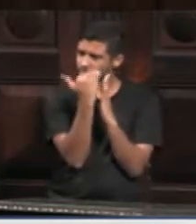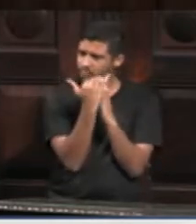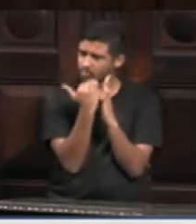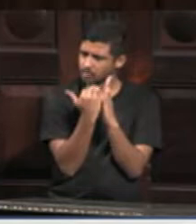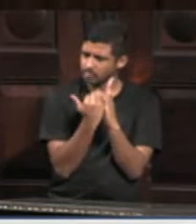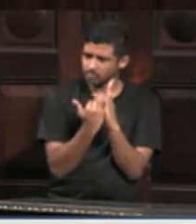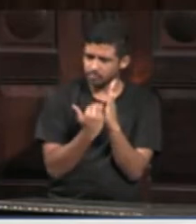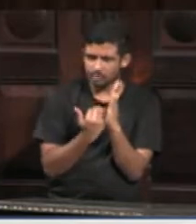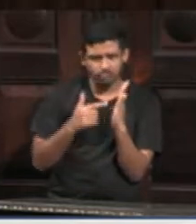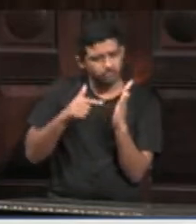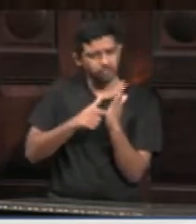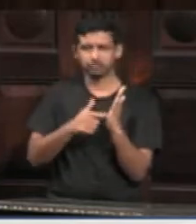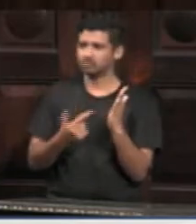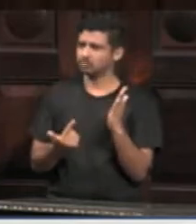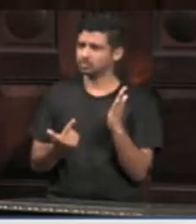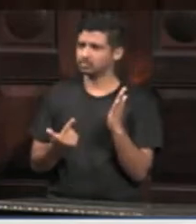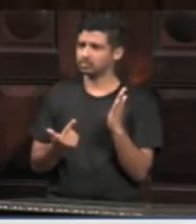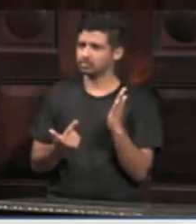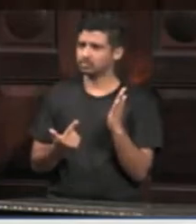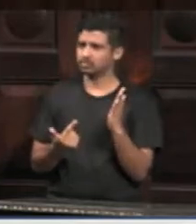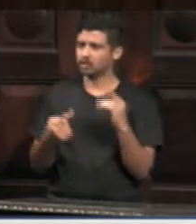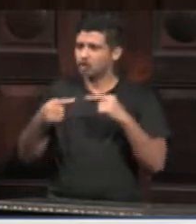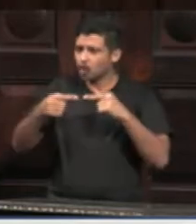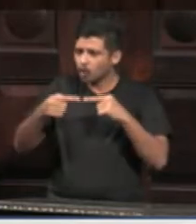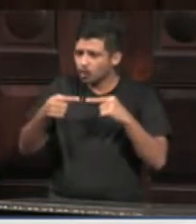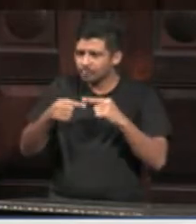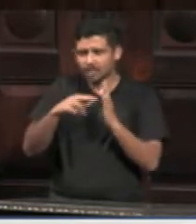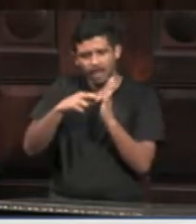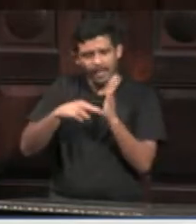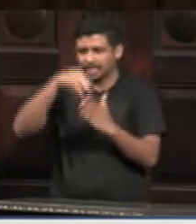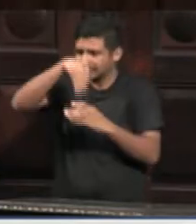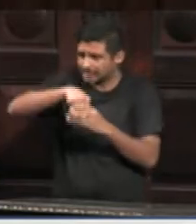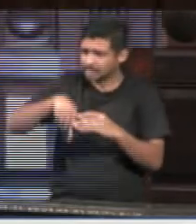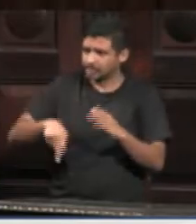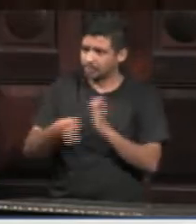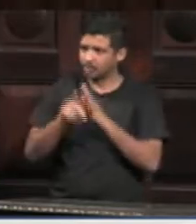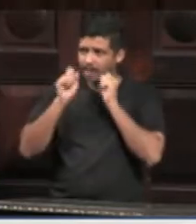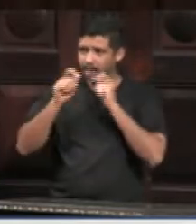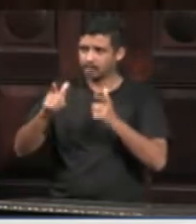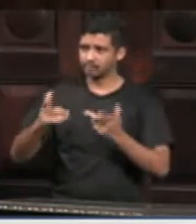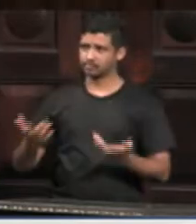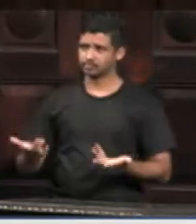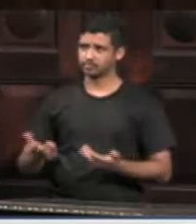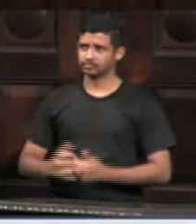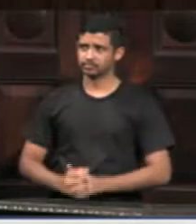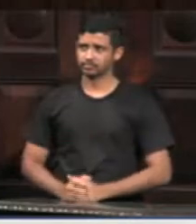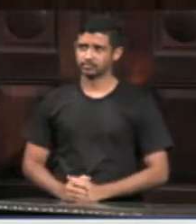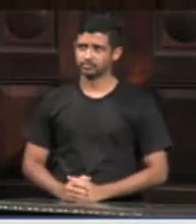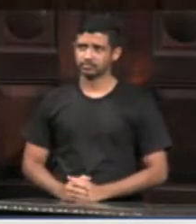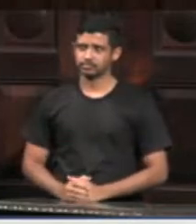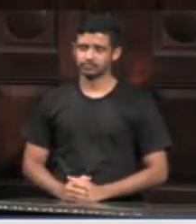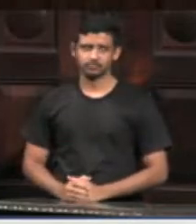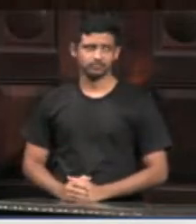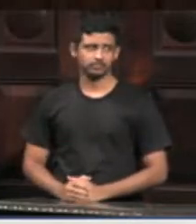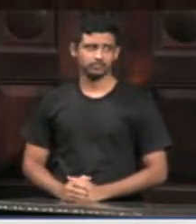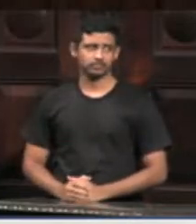está afirmado no regimento interno desta casa. De maneira que vi